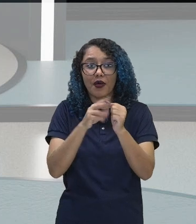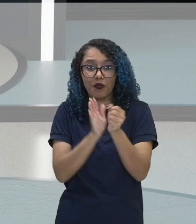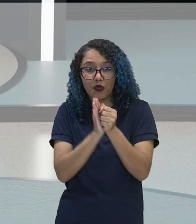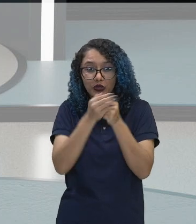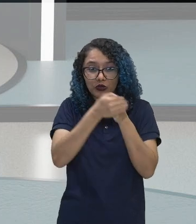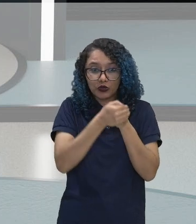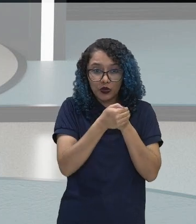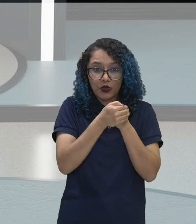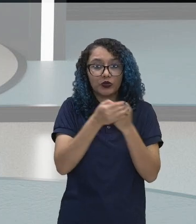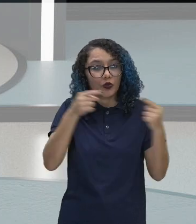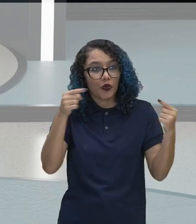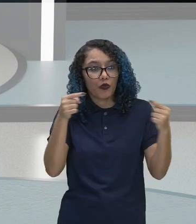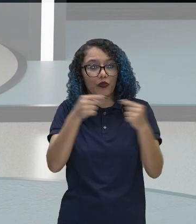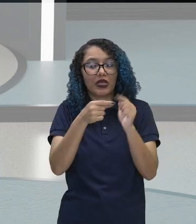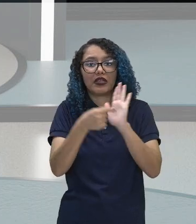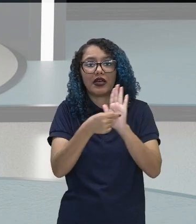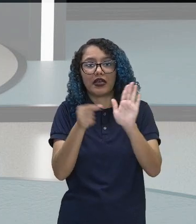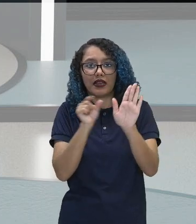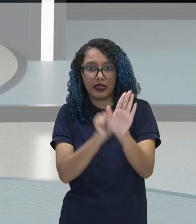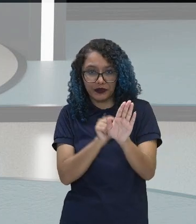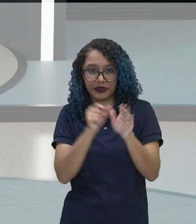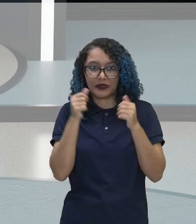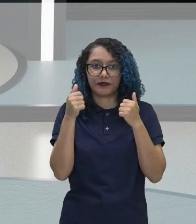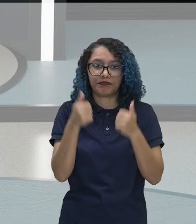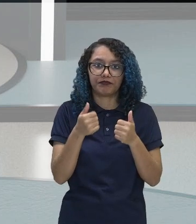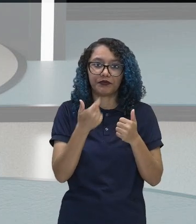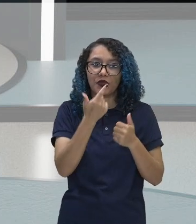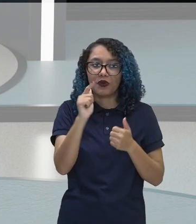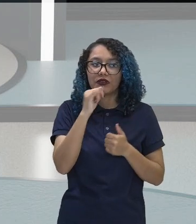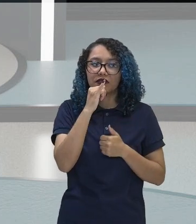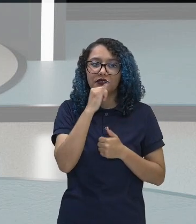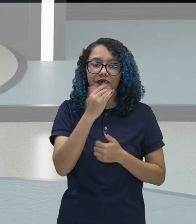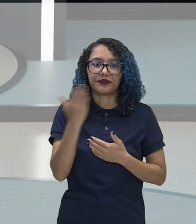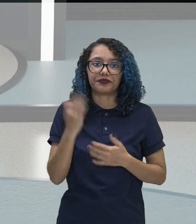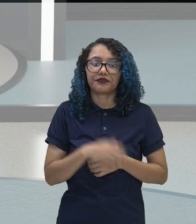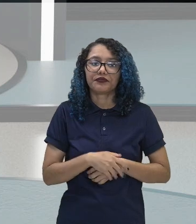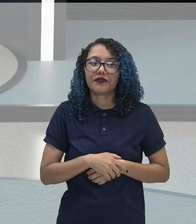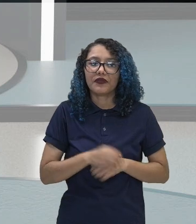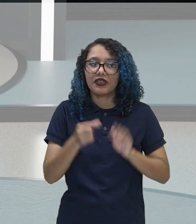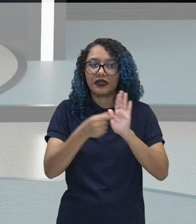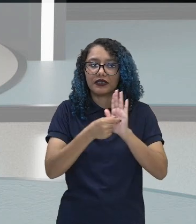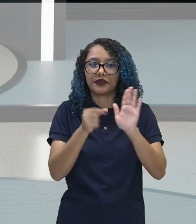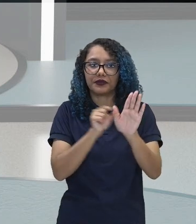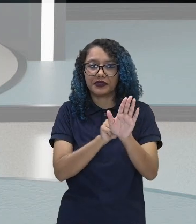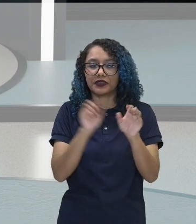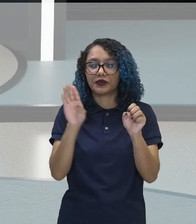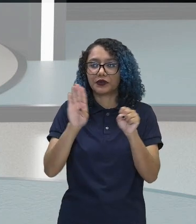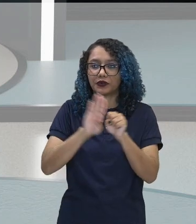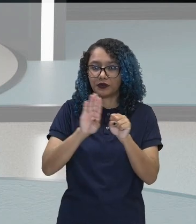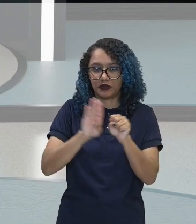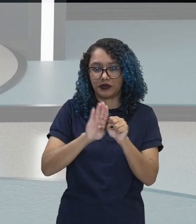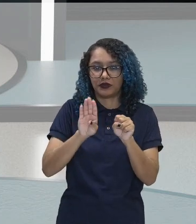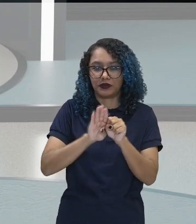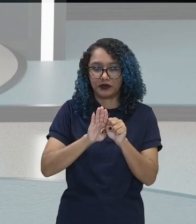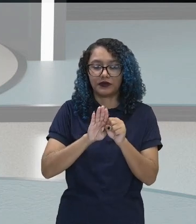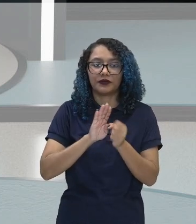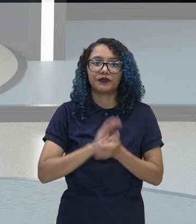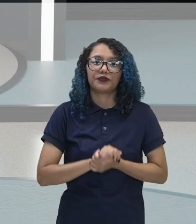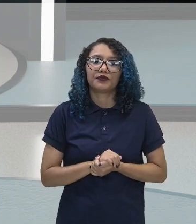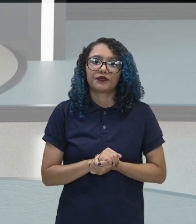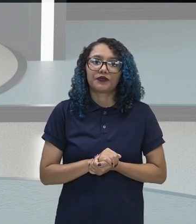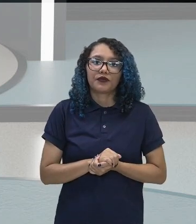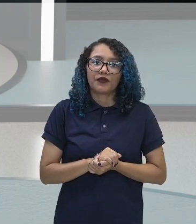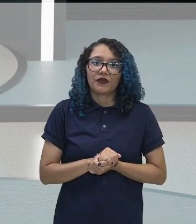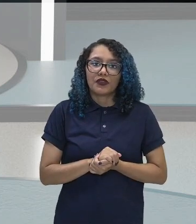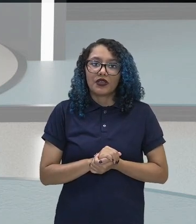uma elipse. Vamos ver mais um exemplo. Elipse do substantivo. Fui à